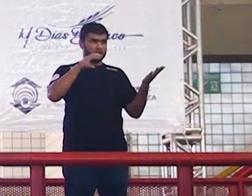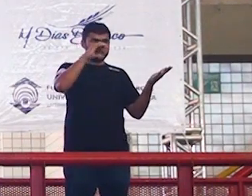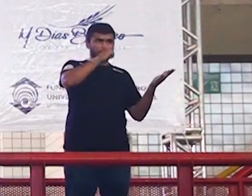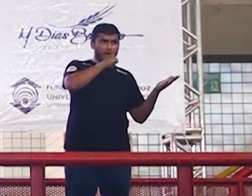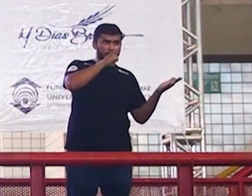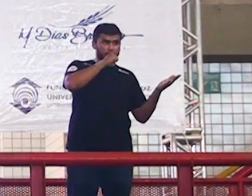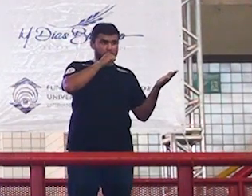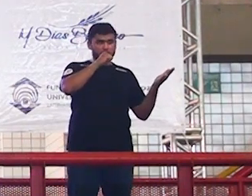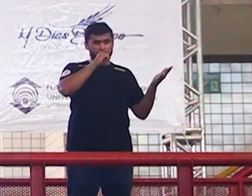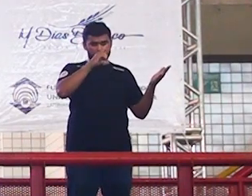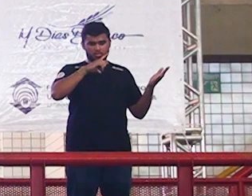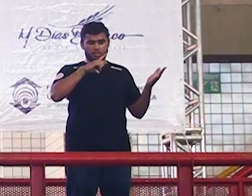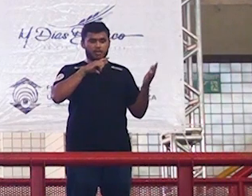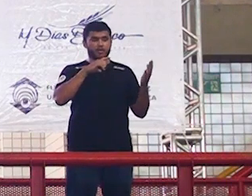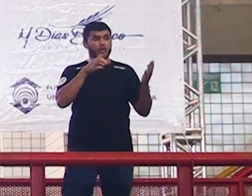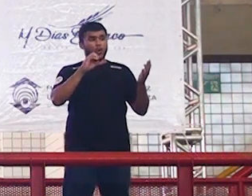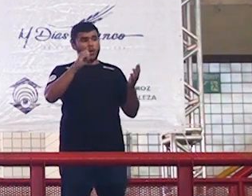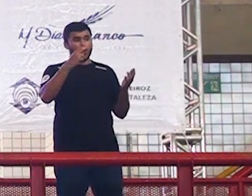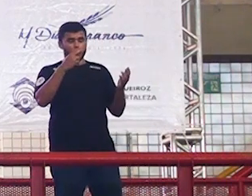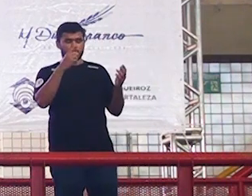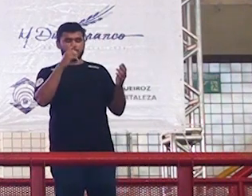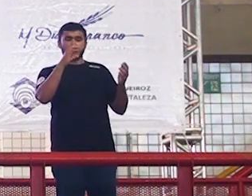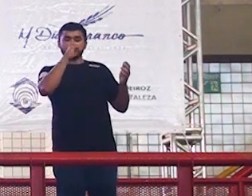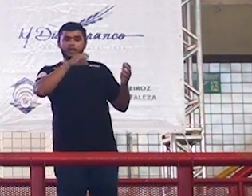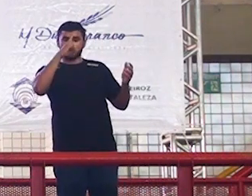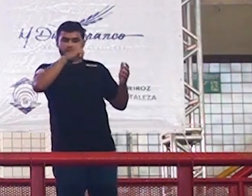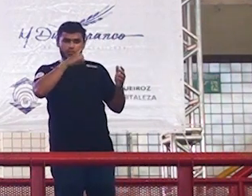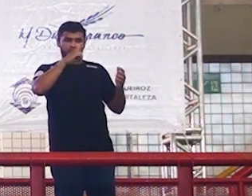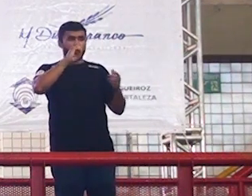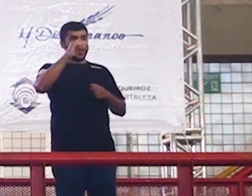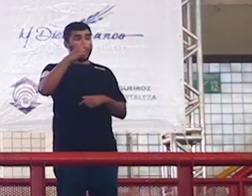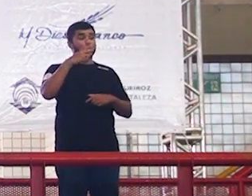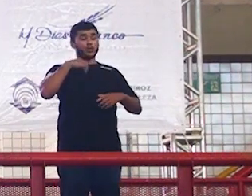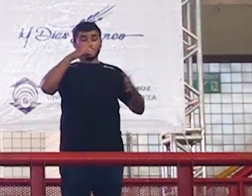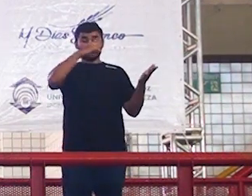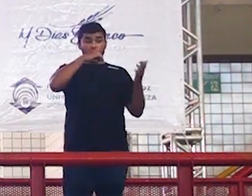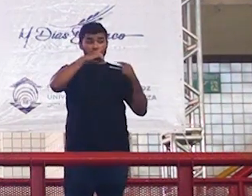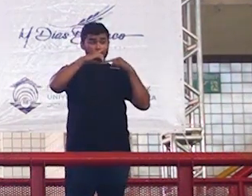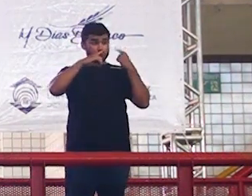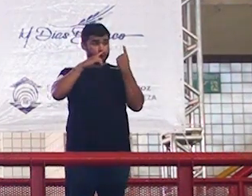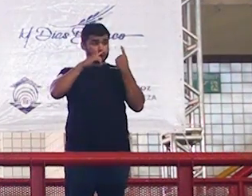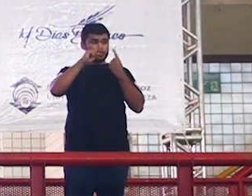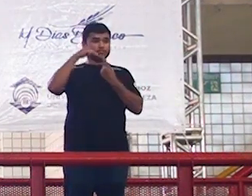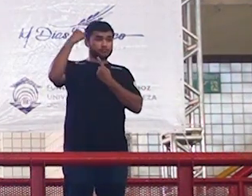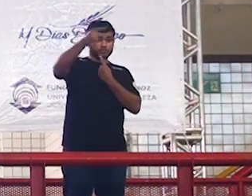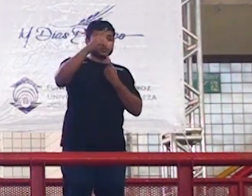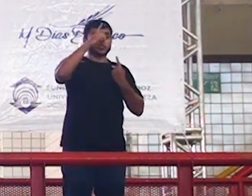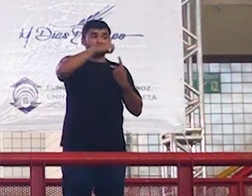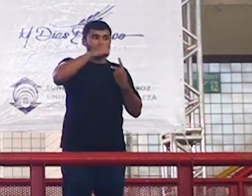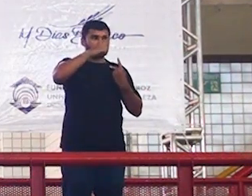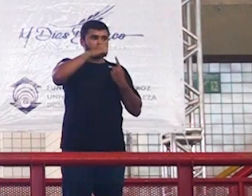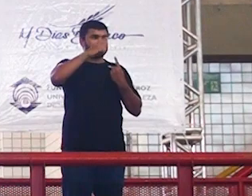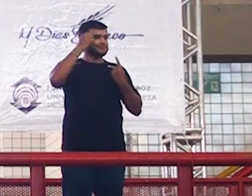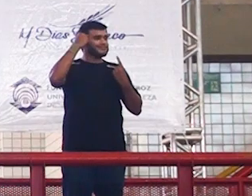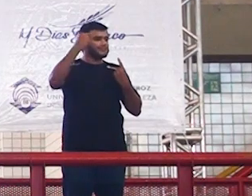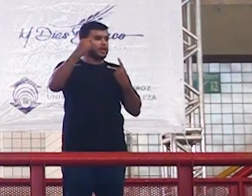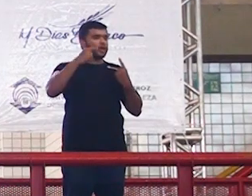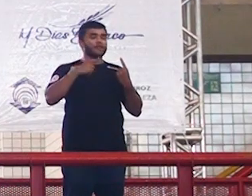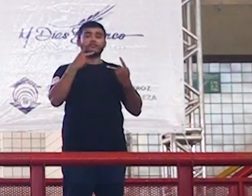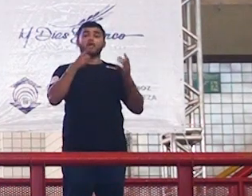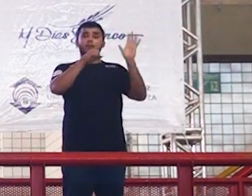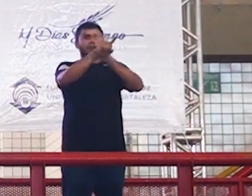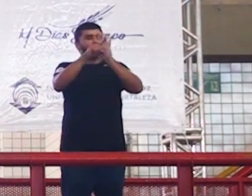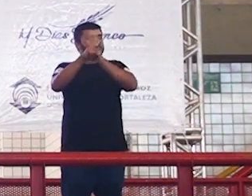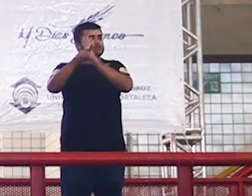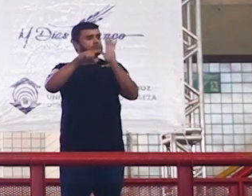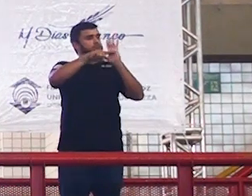seguidos ou 2 domingos. A maioria venceu dizendo 2 domingos. Foi feita uma consulta popular.